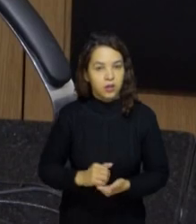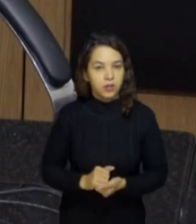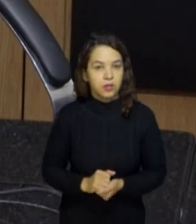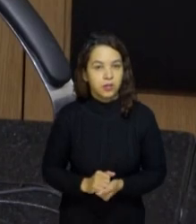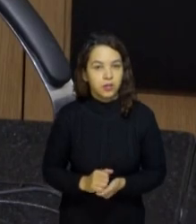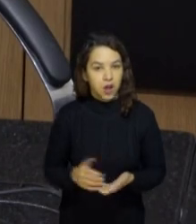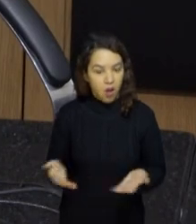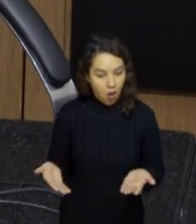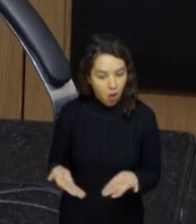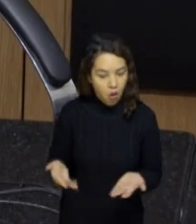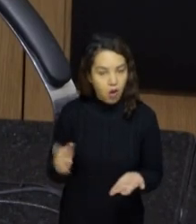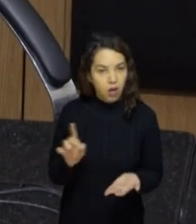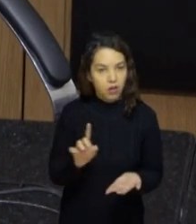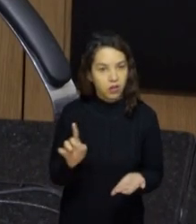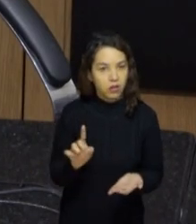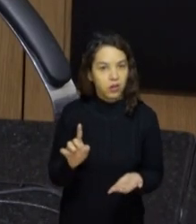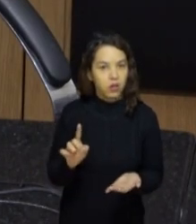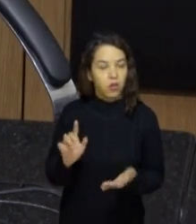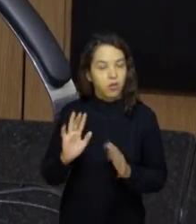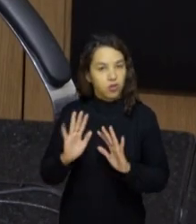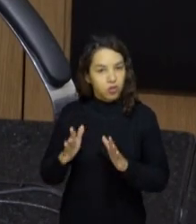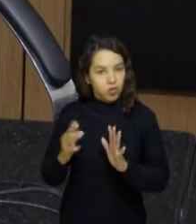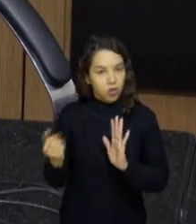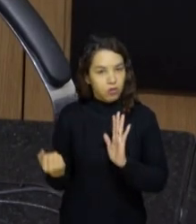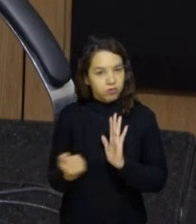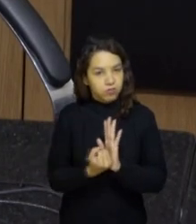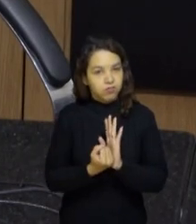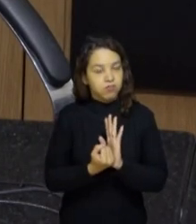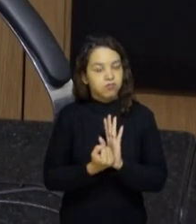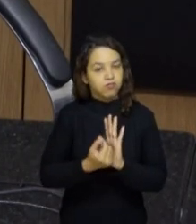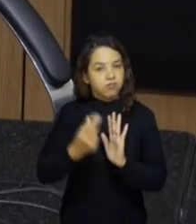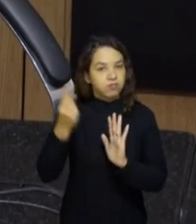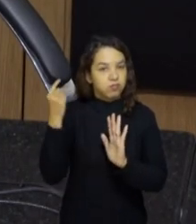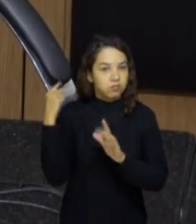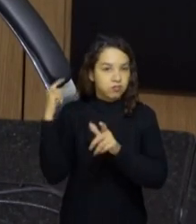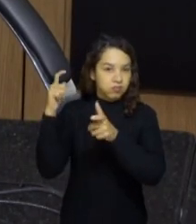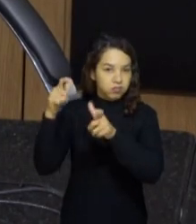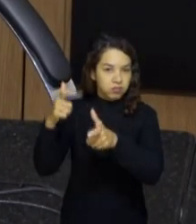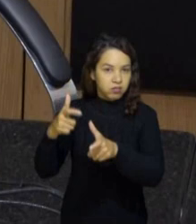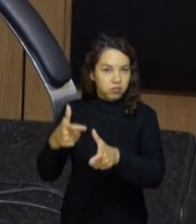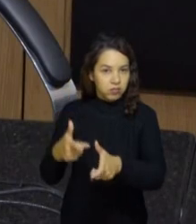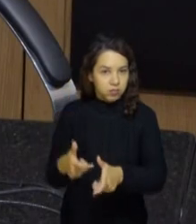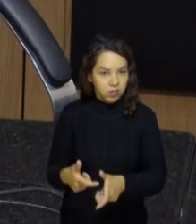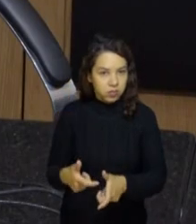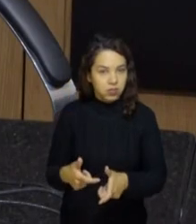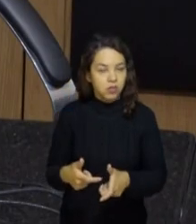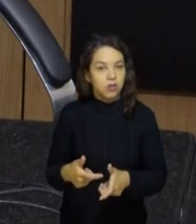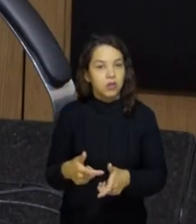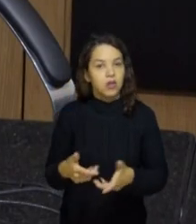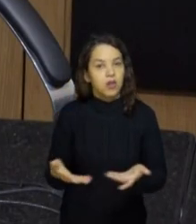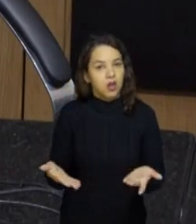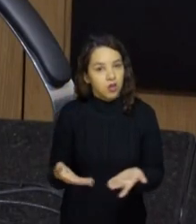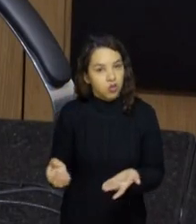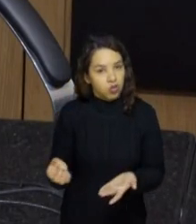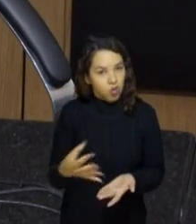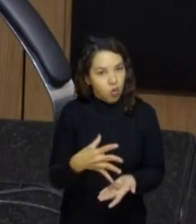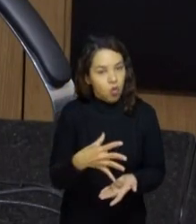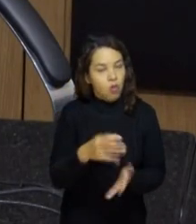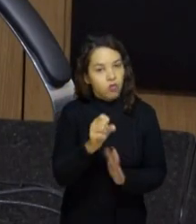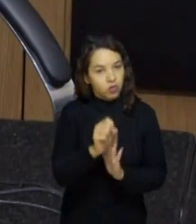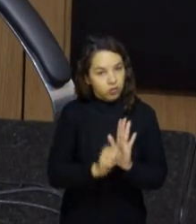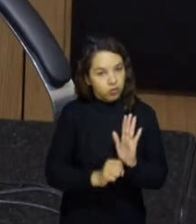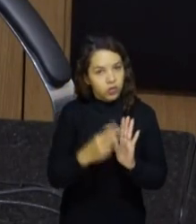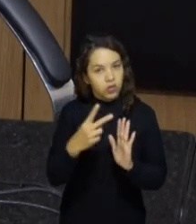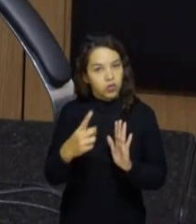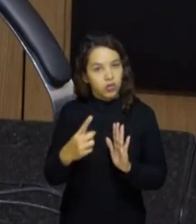é um legado, mas também é algo contemporâneo, é algo atualizado, é algo século XXI. Então, parabéns, sabe, sou teu